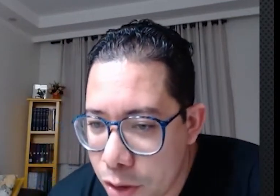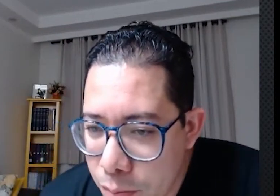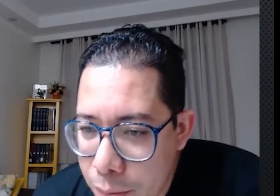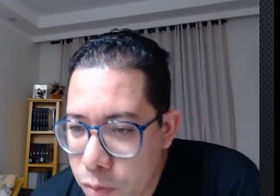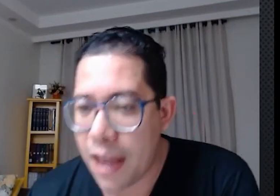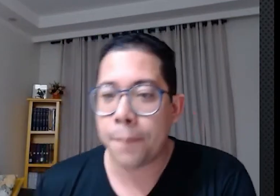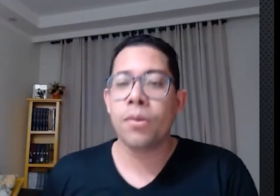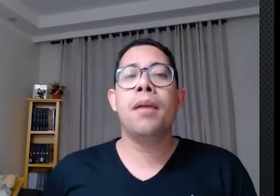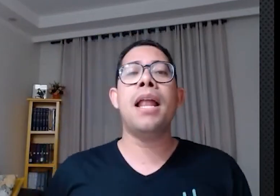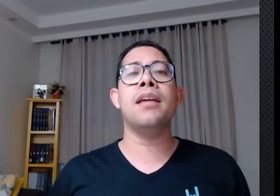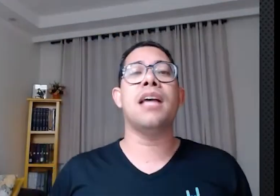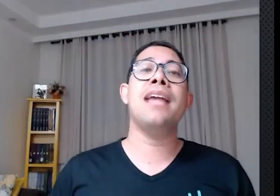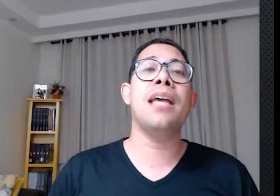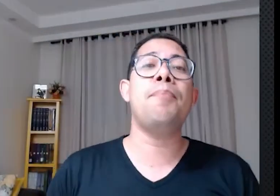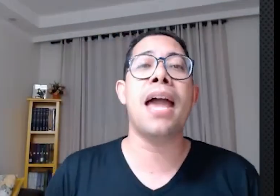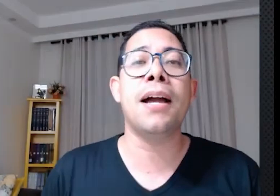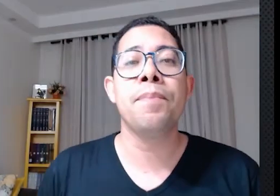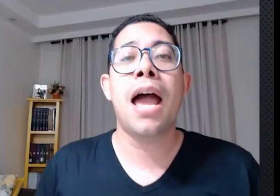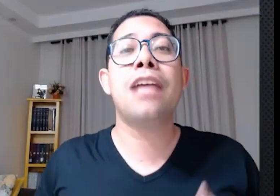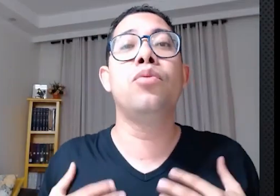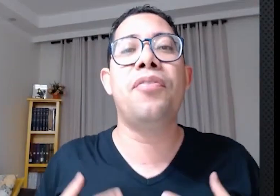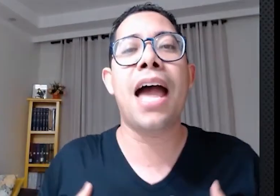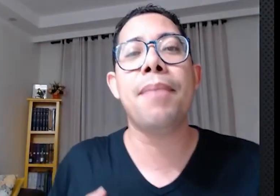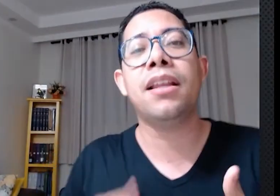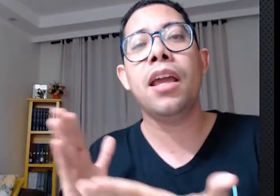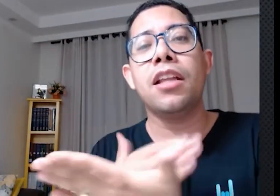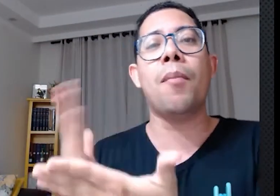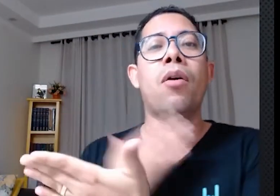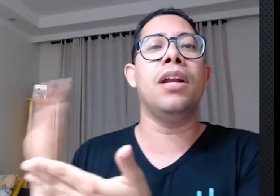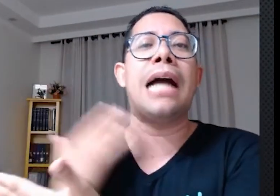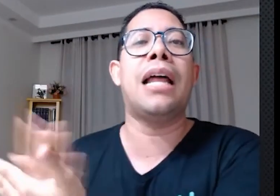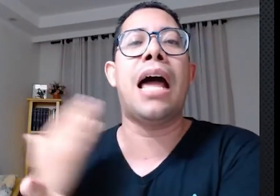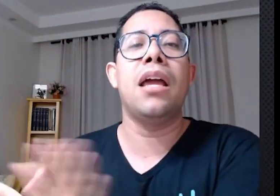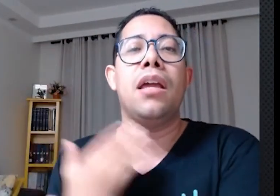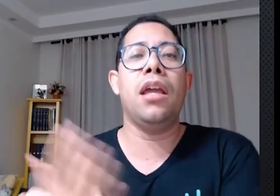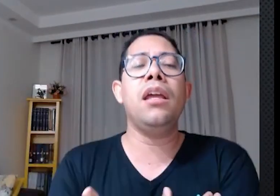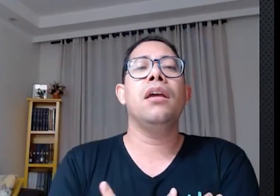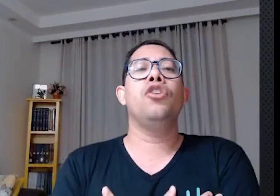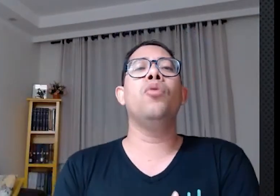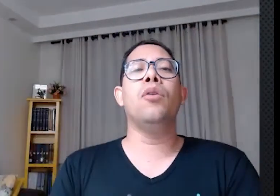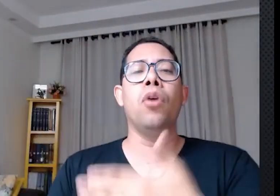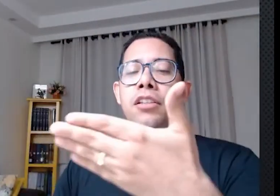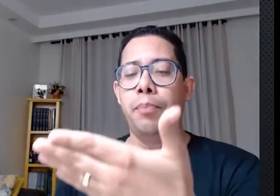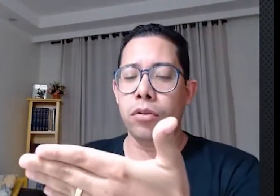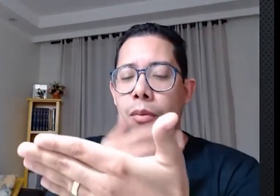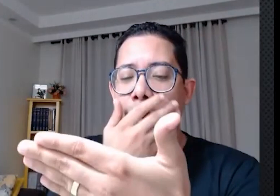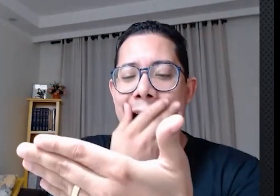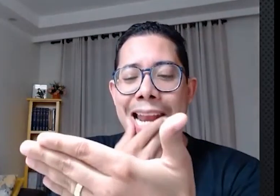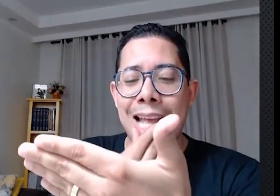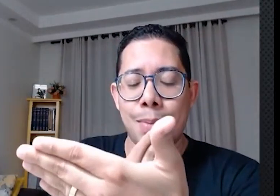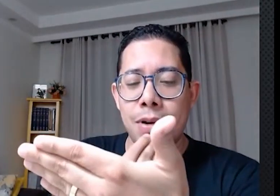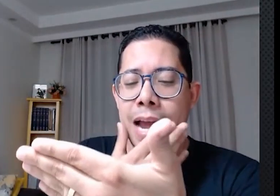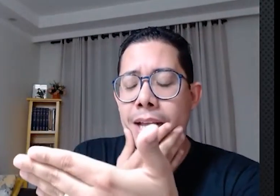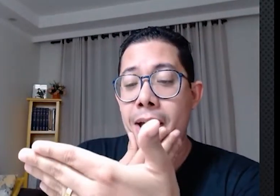bem. Beleza, aí você pega a sua ferramenta e dá uma olhada lá em João 2, pronto, dá uma